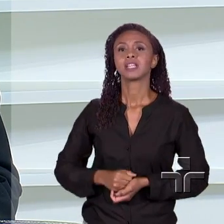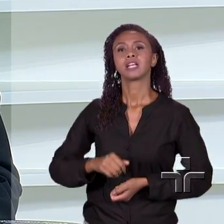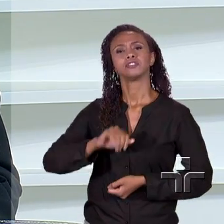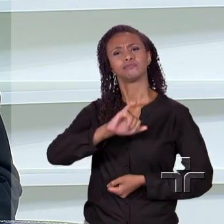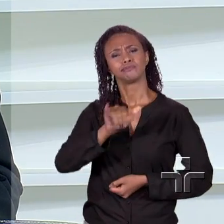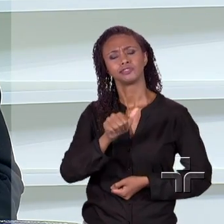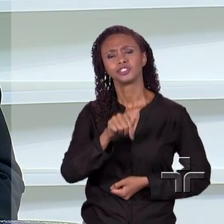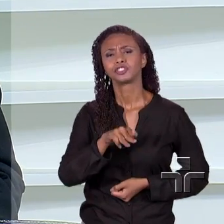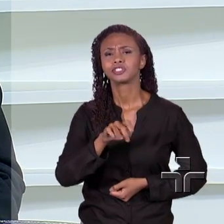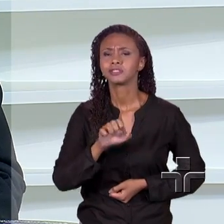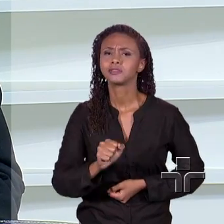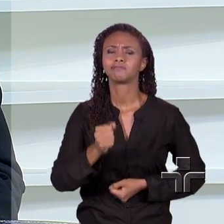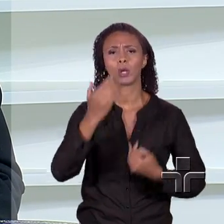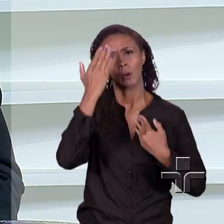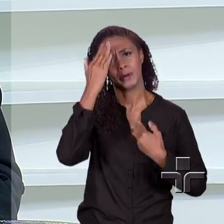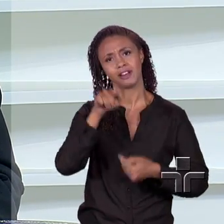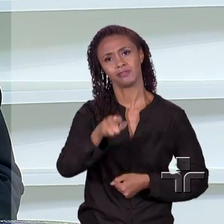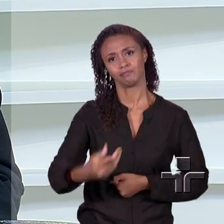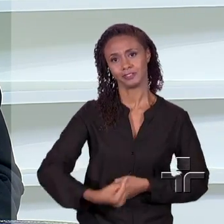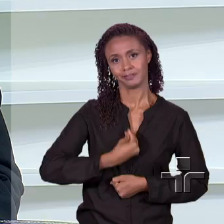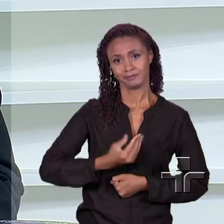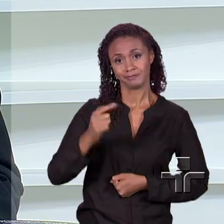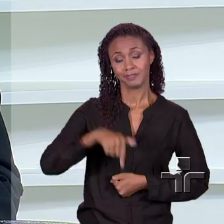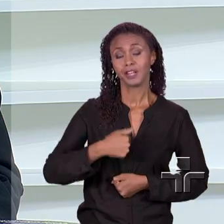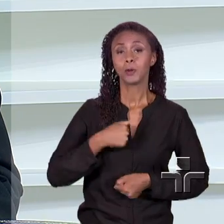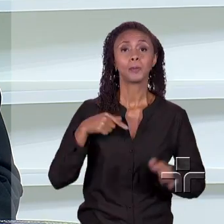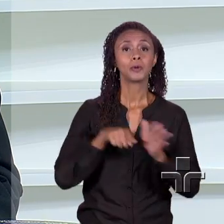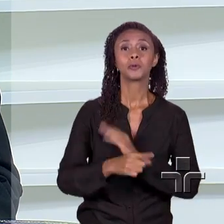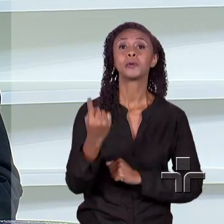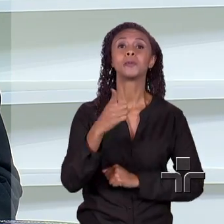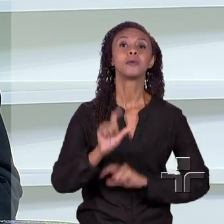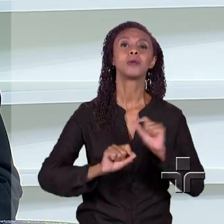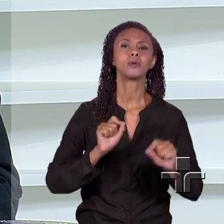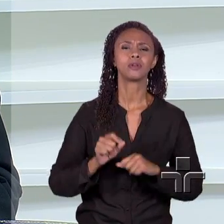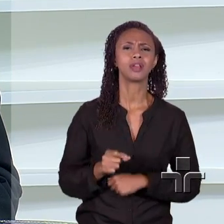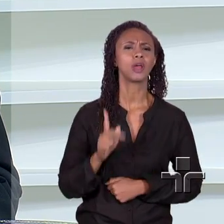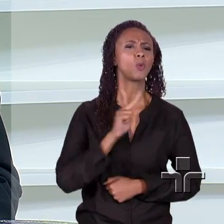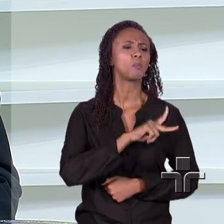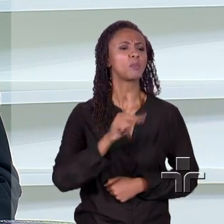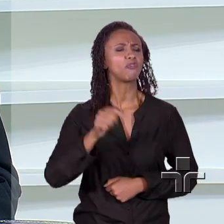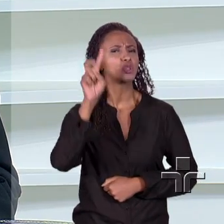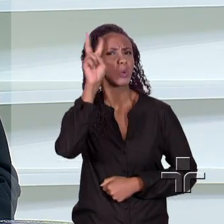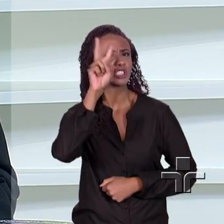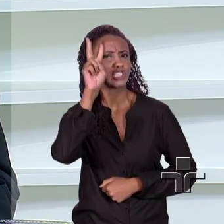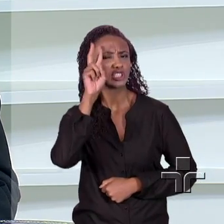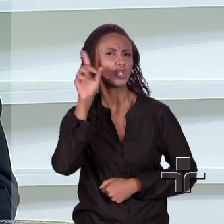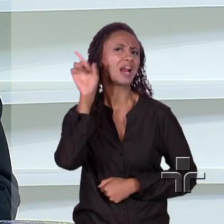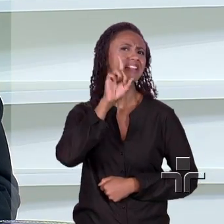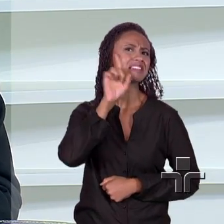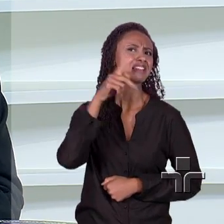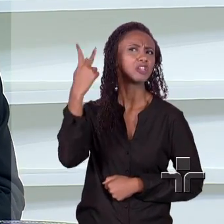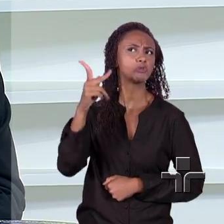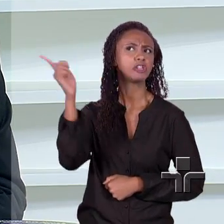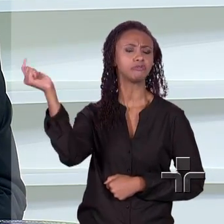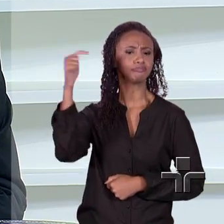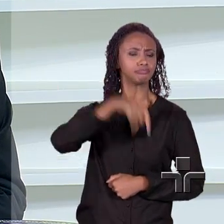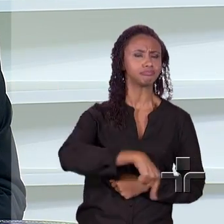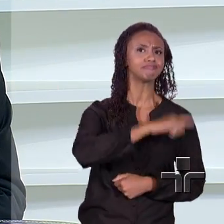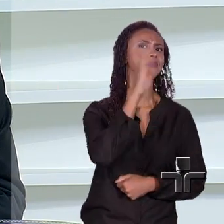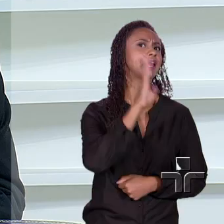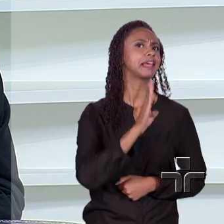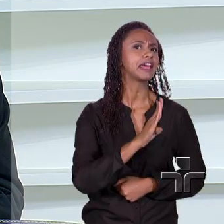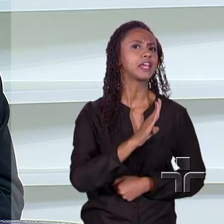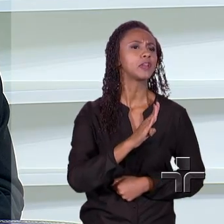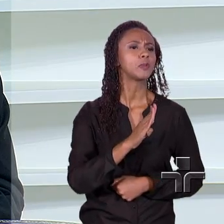ter vindo. A primeira pergunta seria: por que um professor de história americano vem ao Brasil fazer